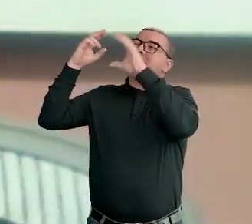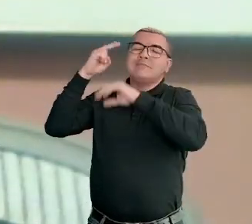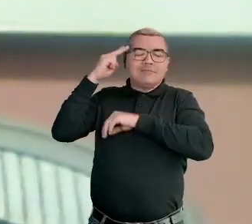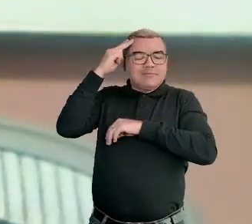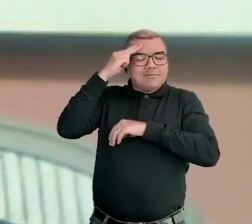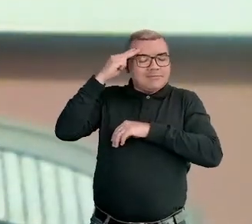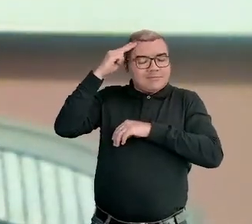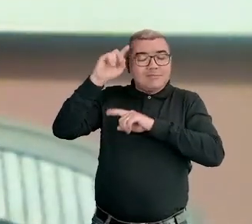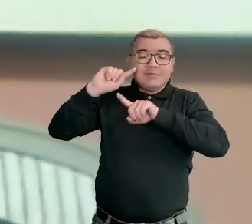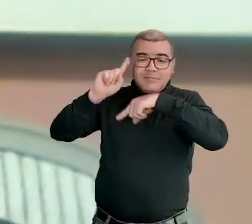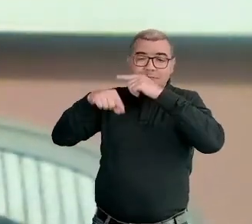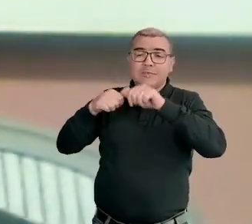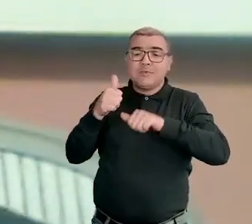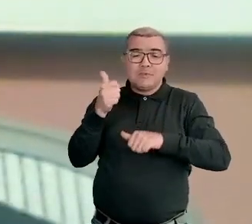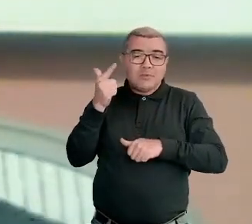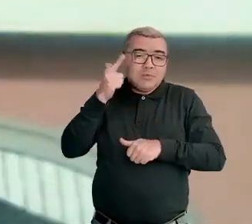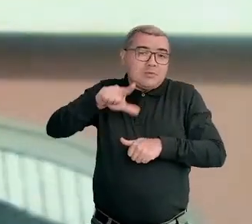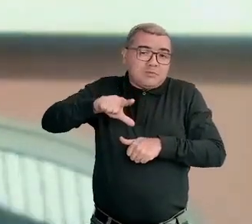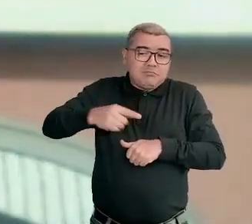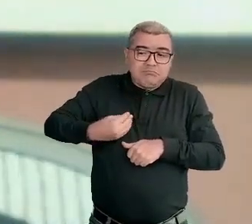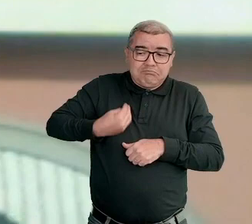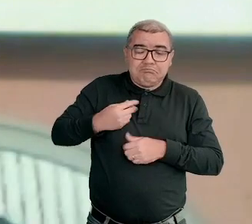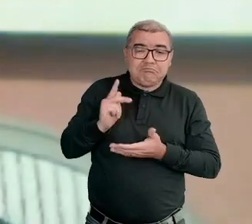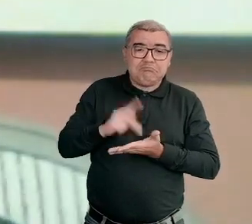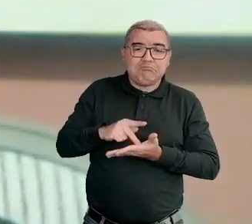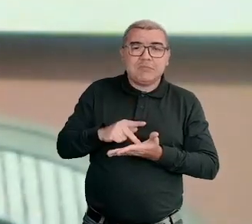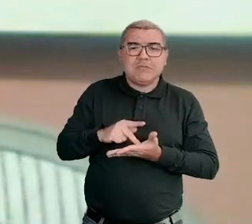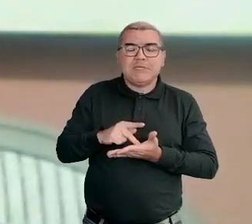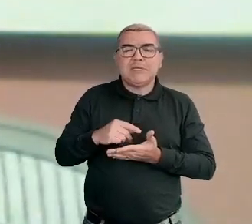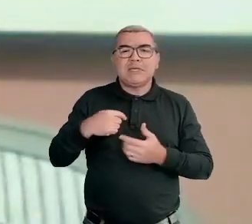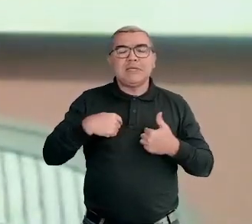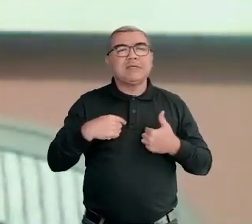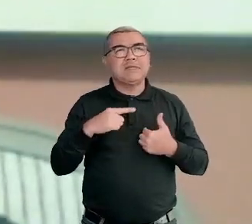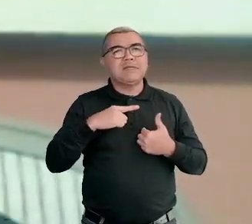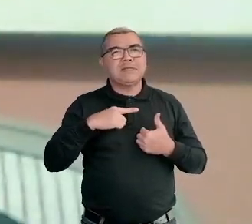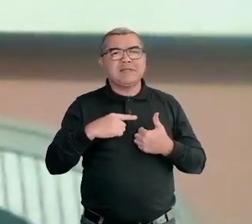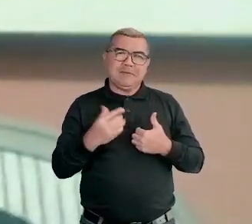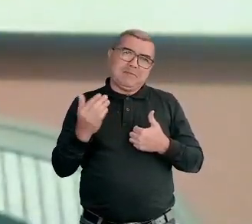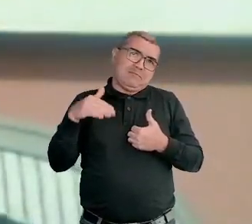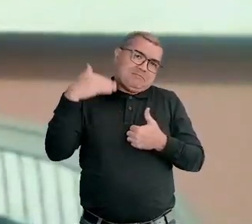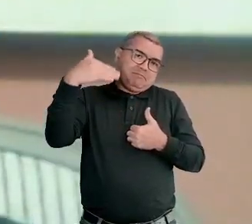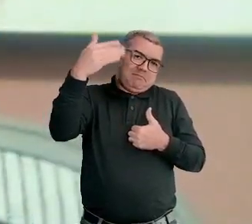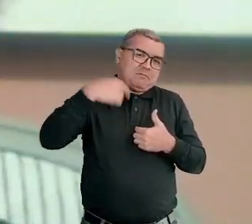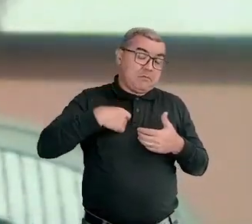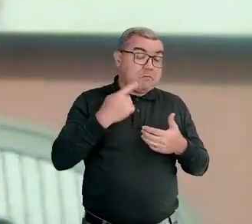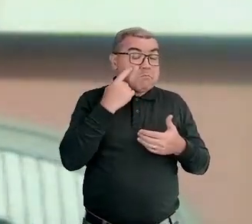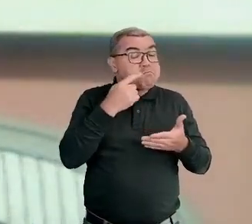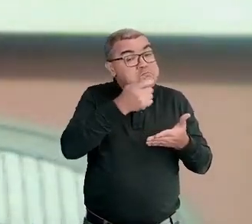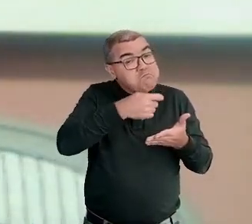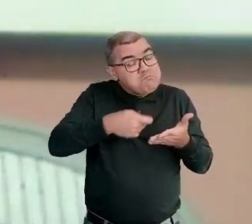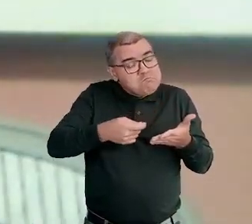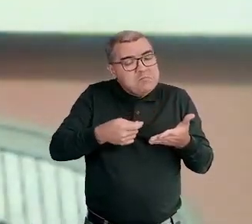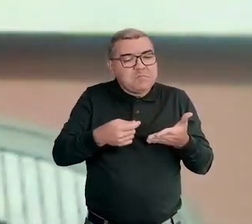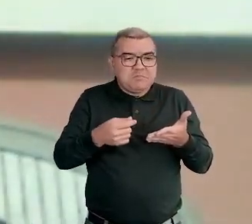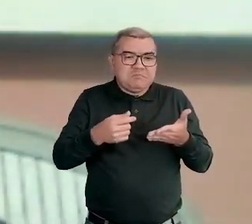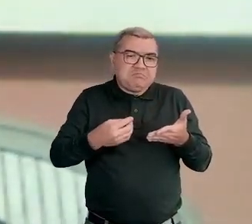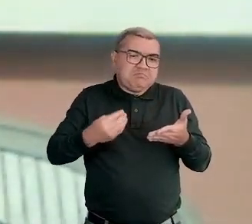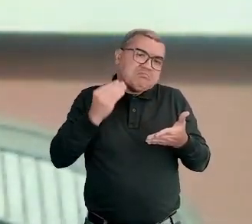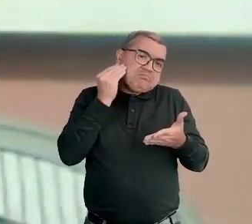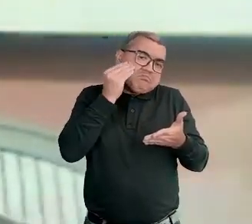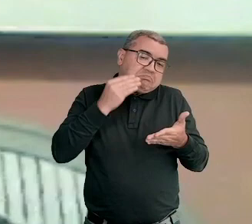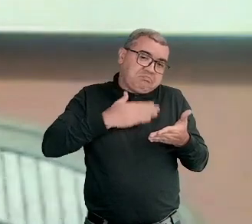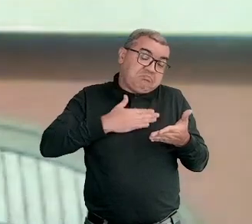Então, assim, eu tenho pequenas aventuras, um dia eu vou escrever sobre isso, né, que me fazem entender,